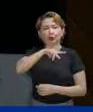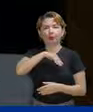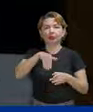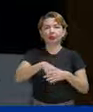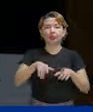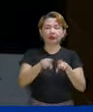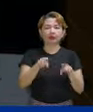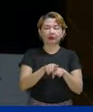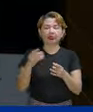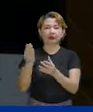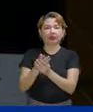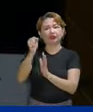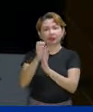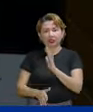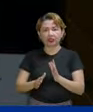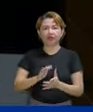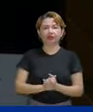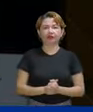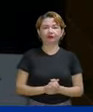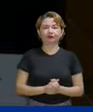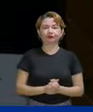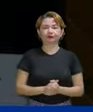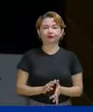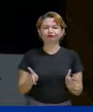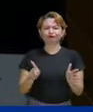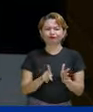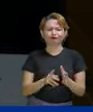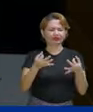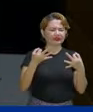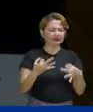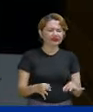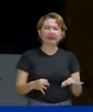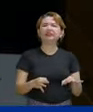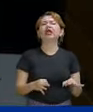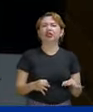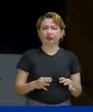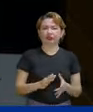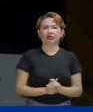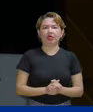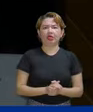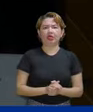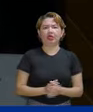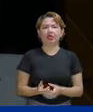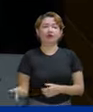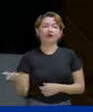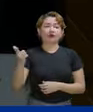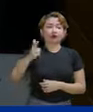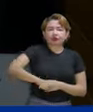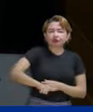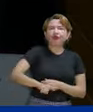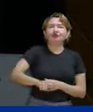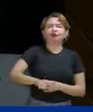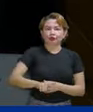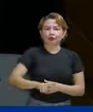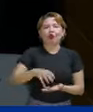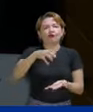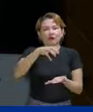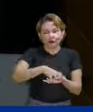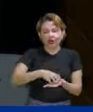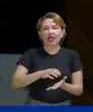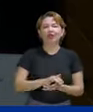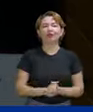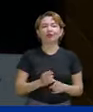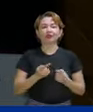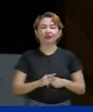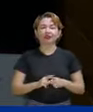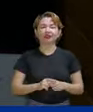ainda que os embargos não são um meio processual adequado para rediscutir o mérito da decisão e que a embargante deveria utilizar